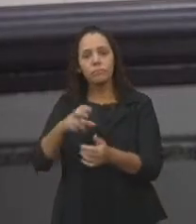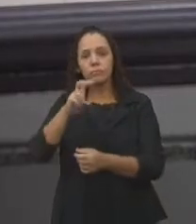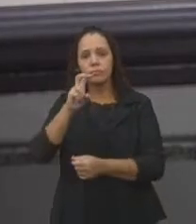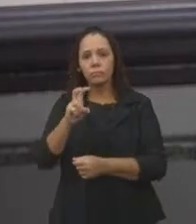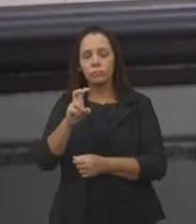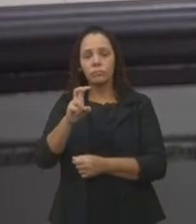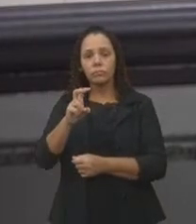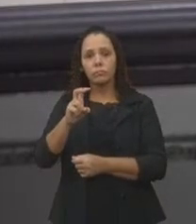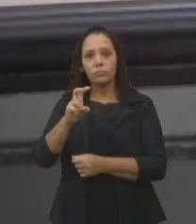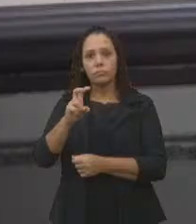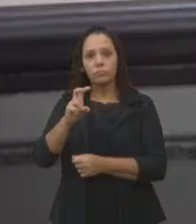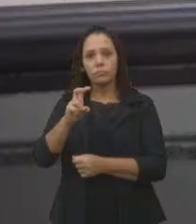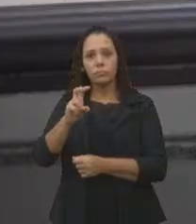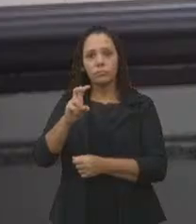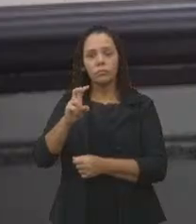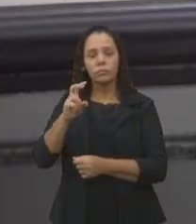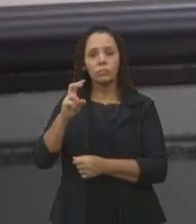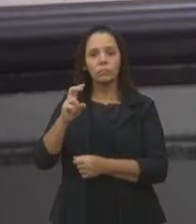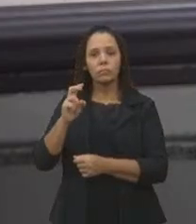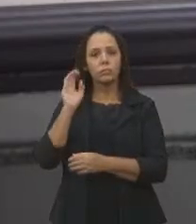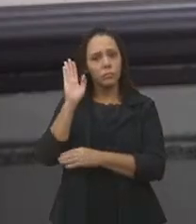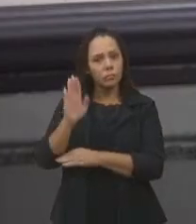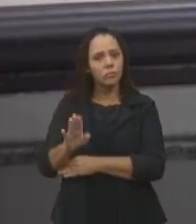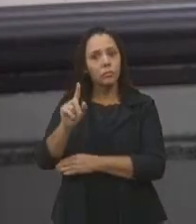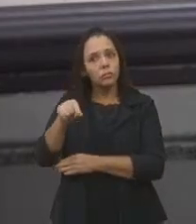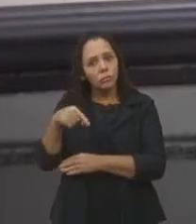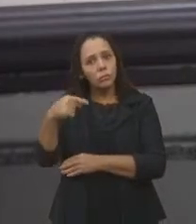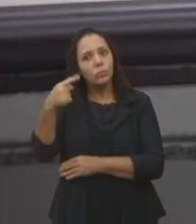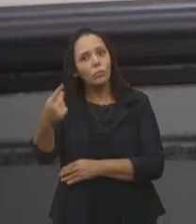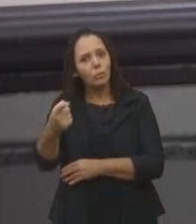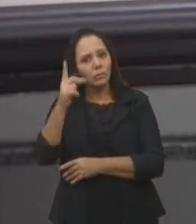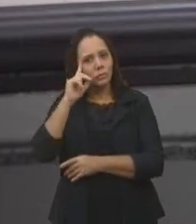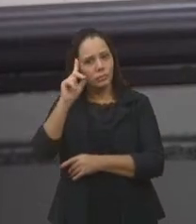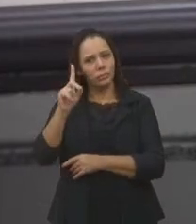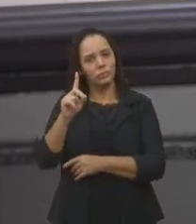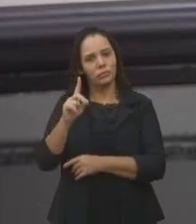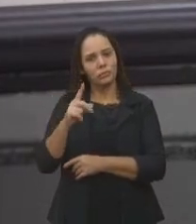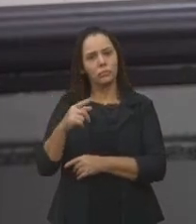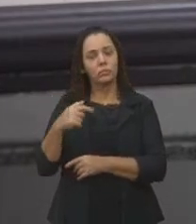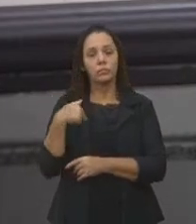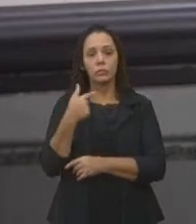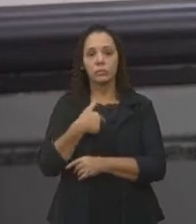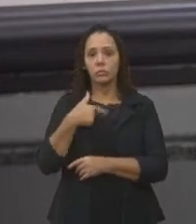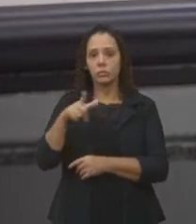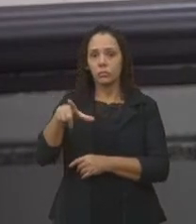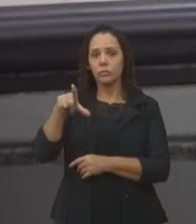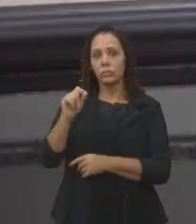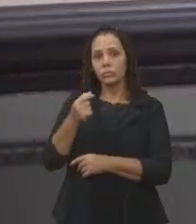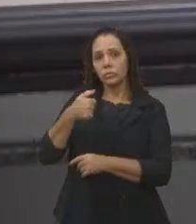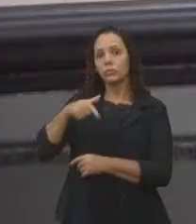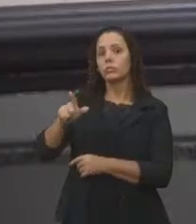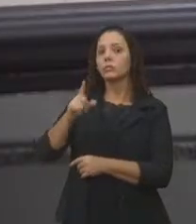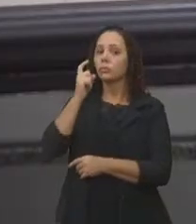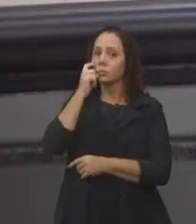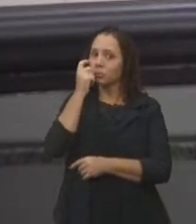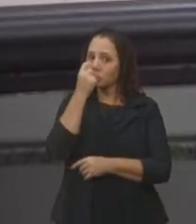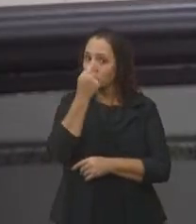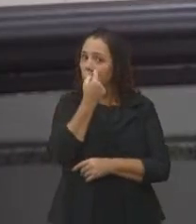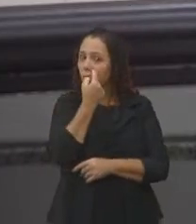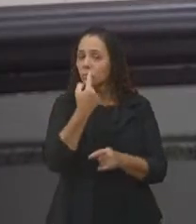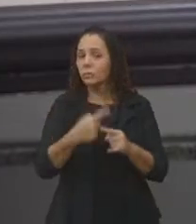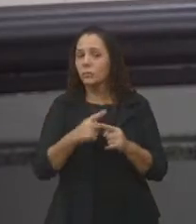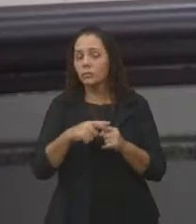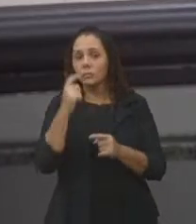bem atendido. Por quê? Porque lá o Valmir, ele cai em cima do pessoal para trabalhar mesmo.